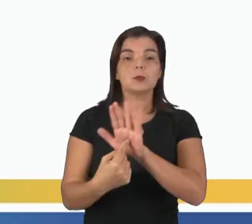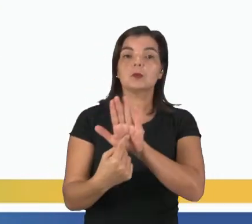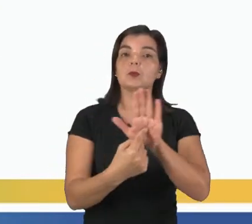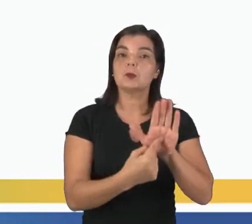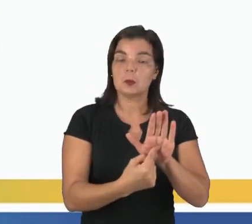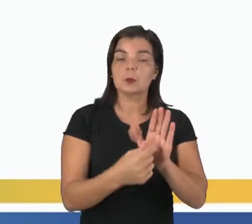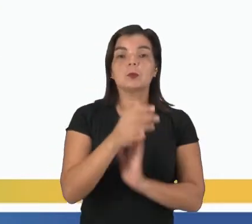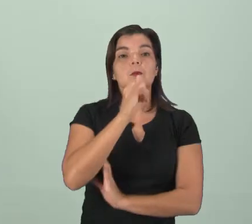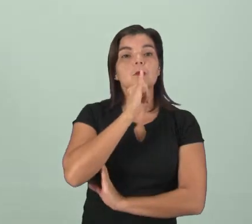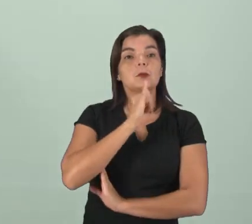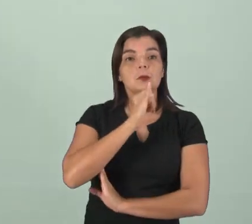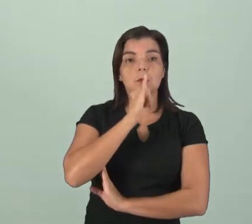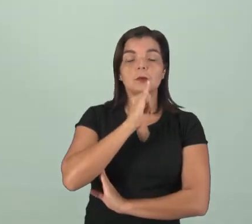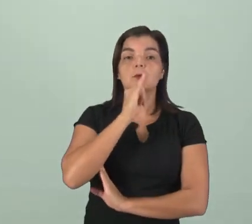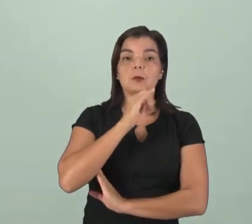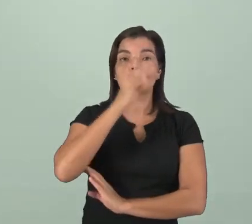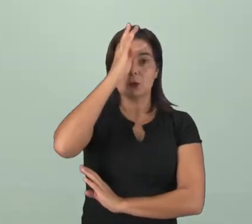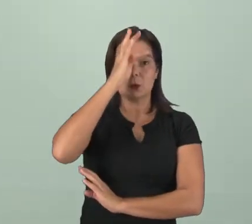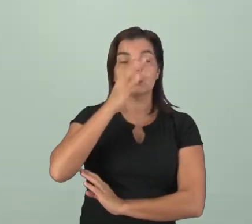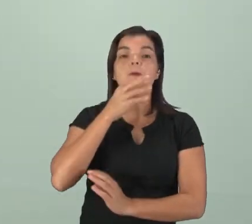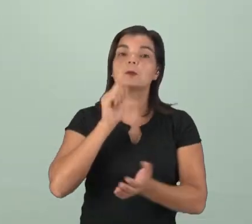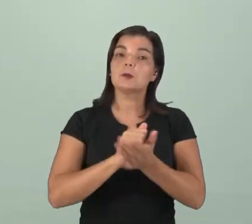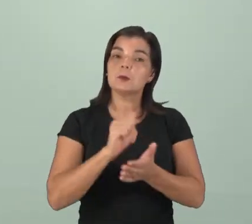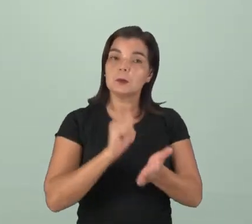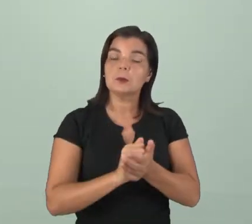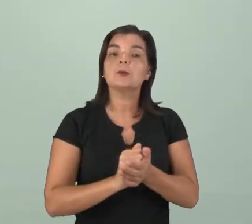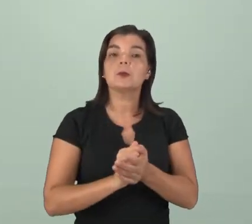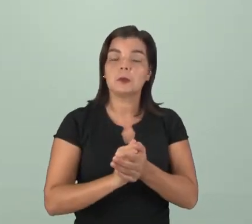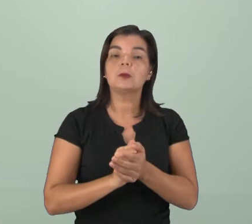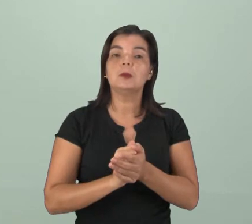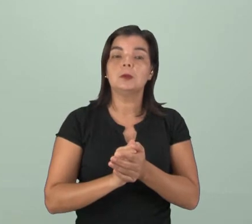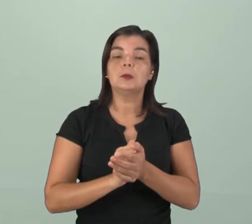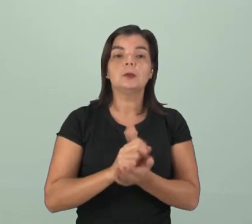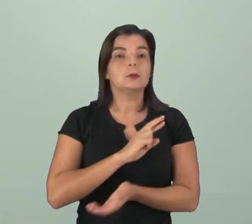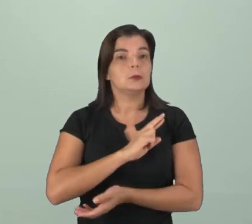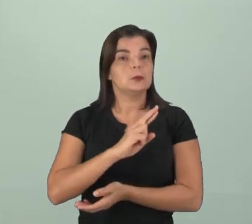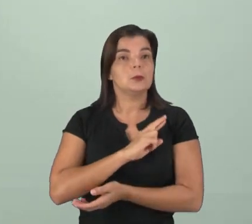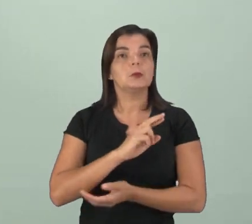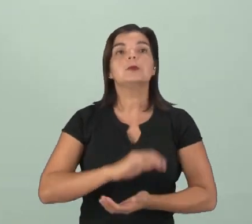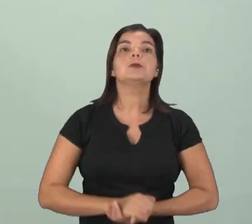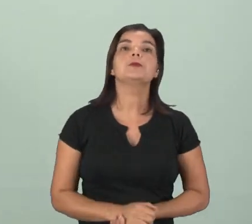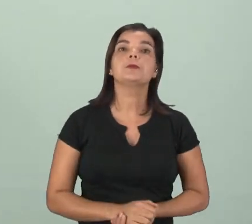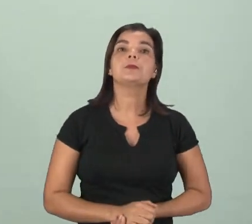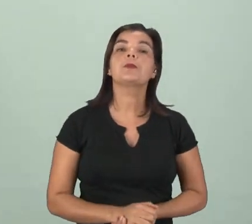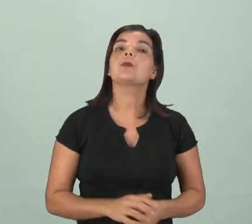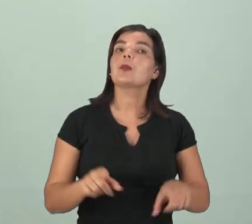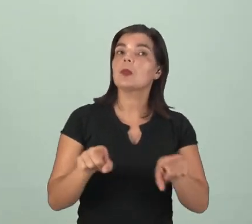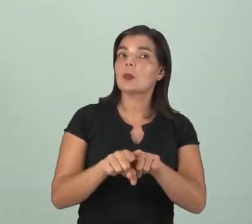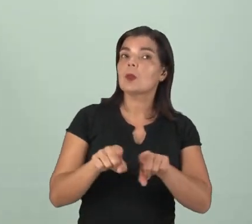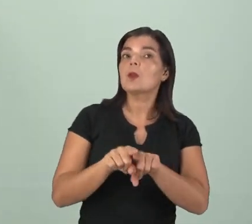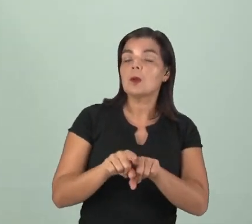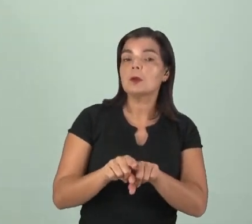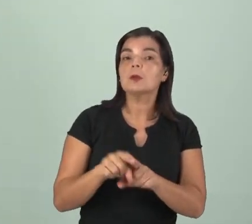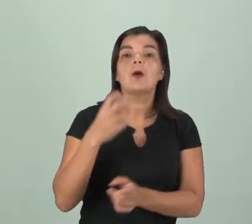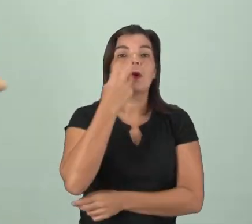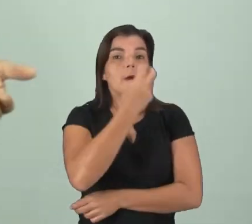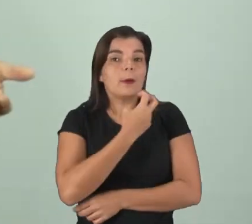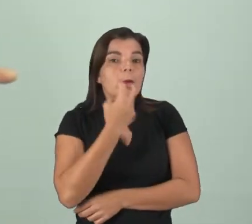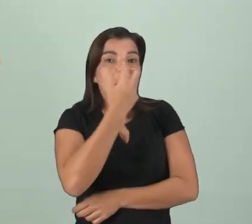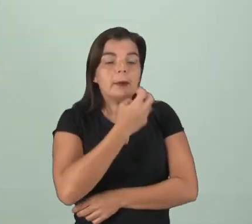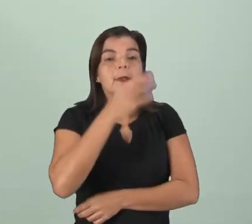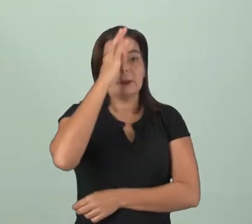você exemplos de tradições escritas dessas religiões. Mas há também tradições